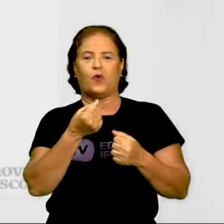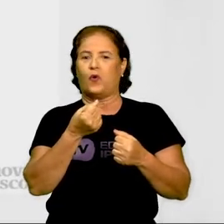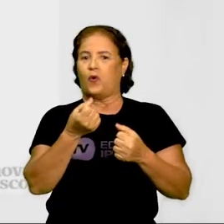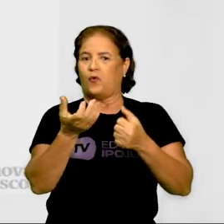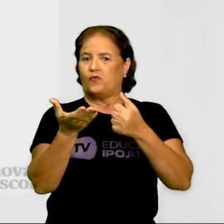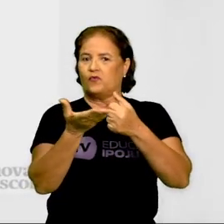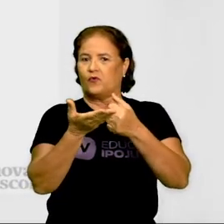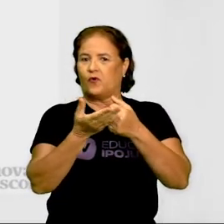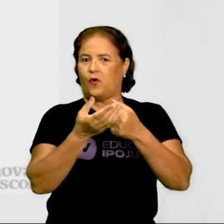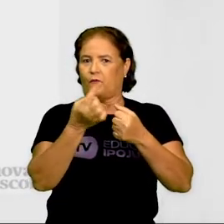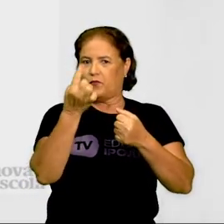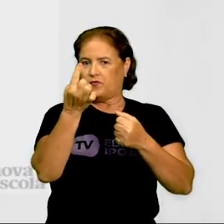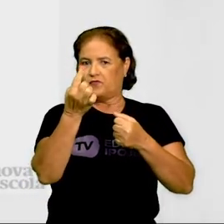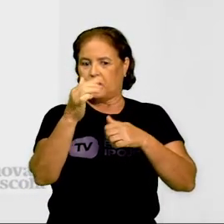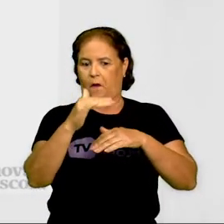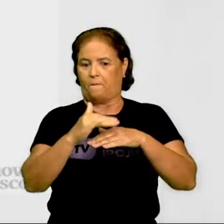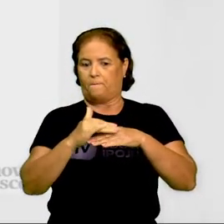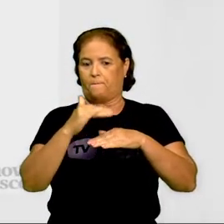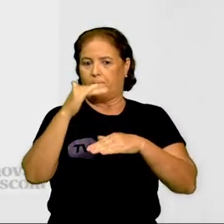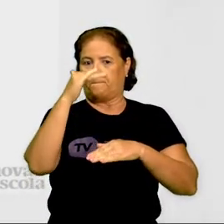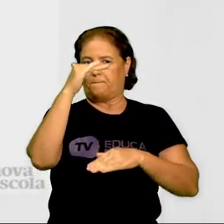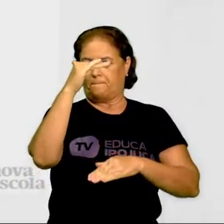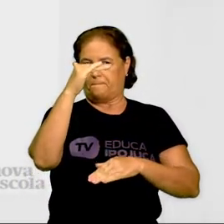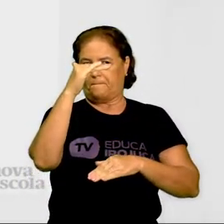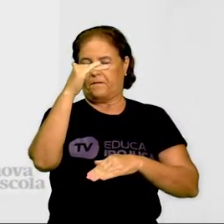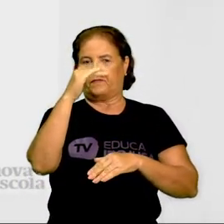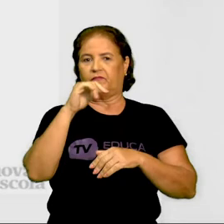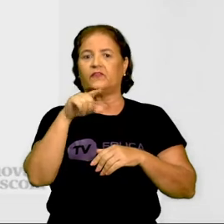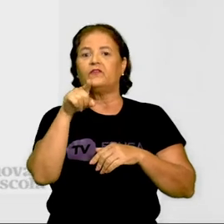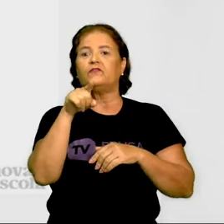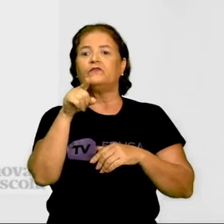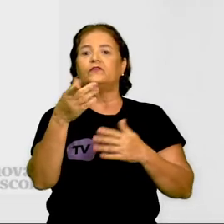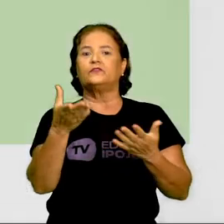ser maior, tá, crianças? E vocês?